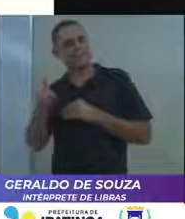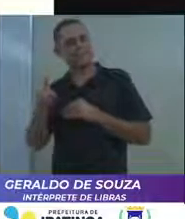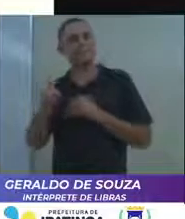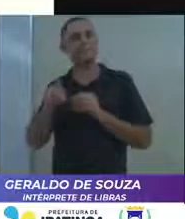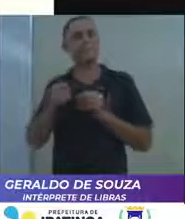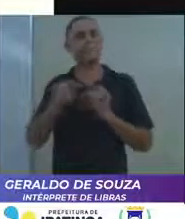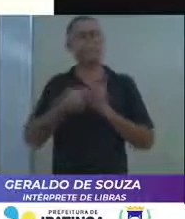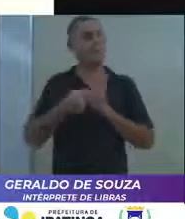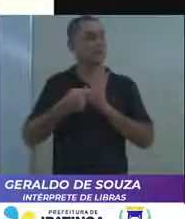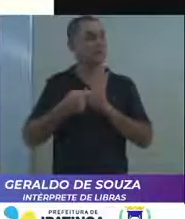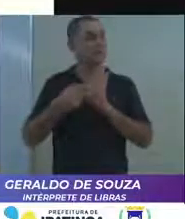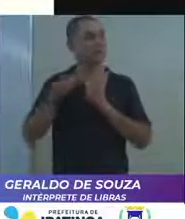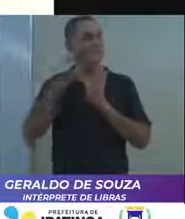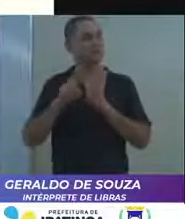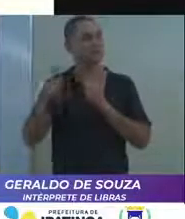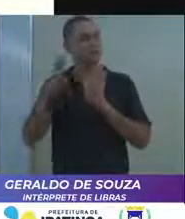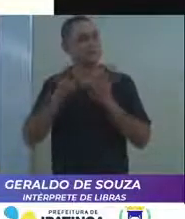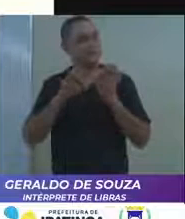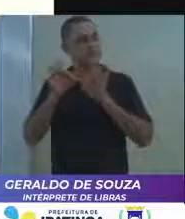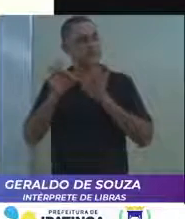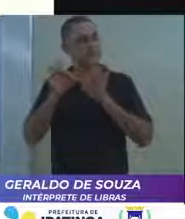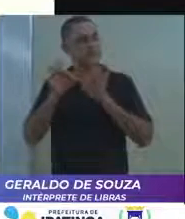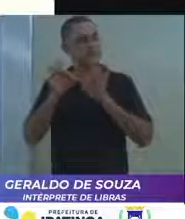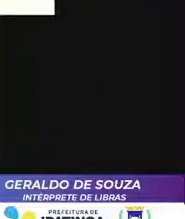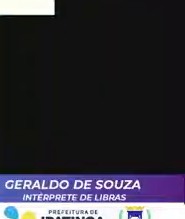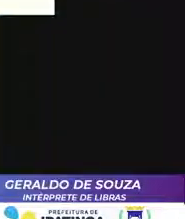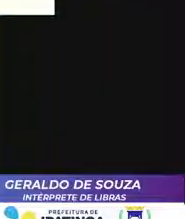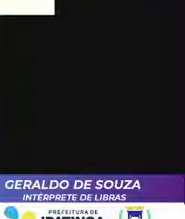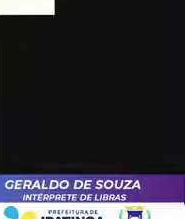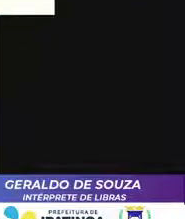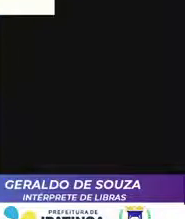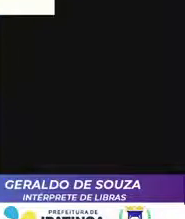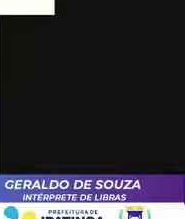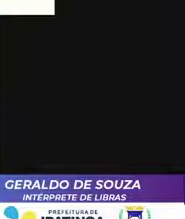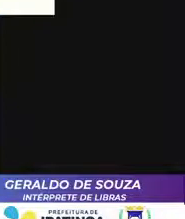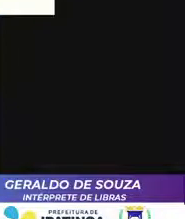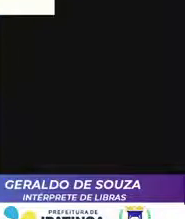para utilizar nesse programa de saúde vocal do professor.